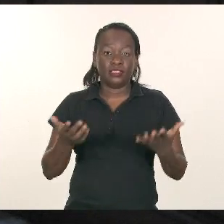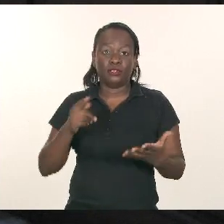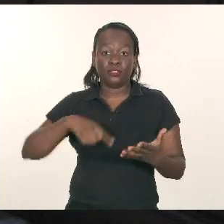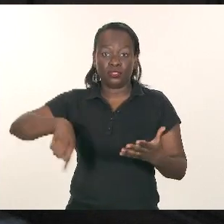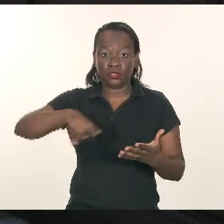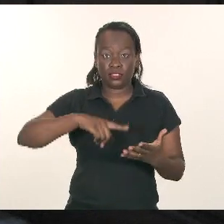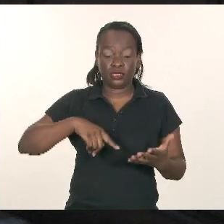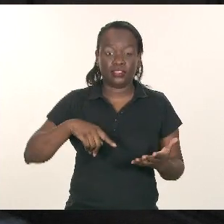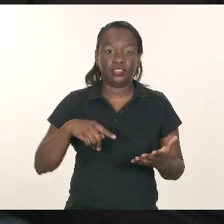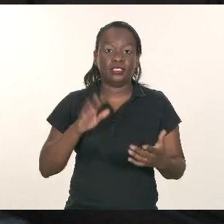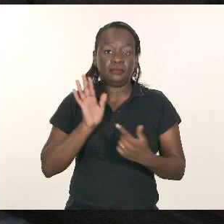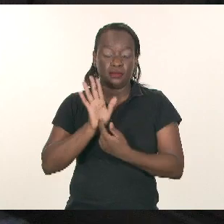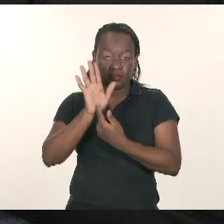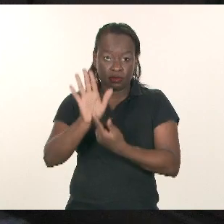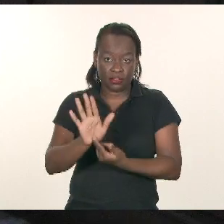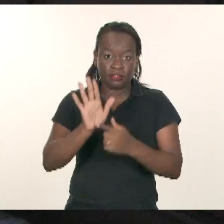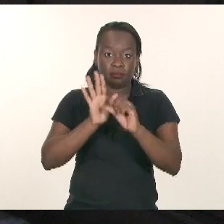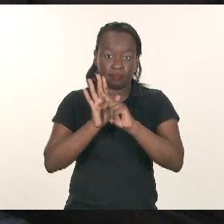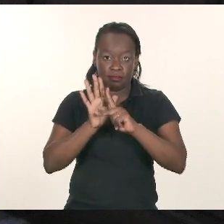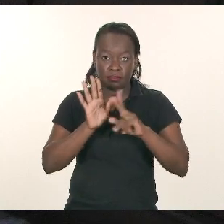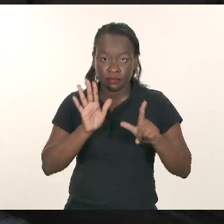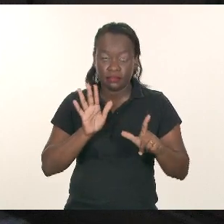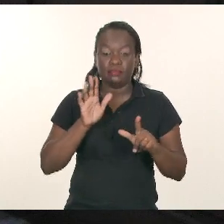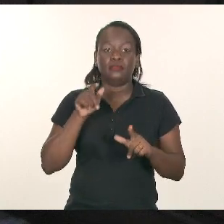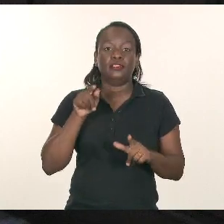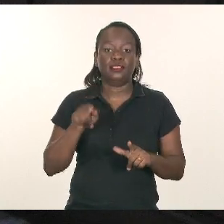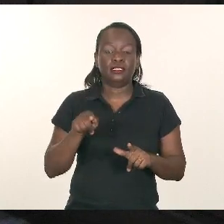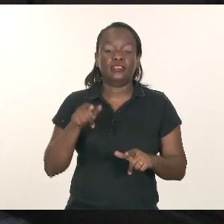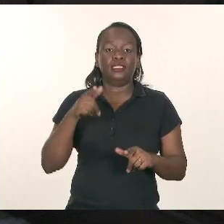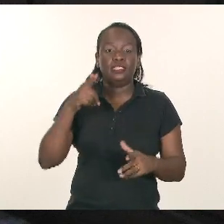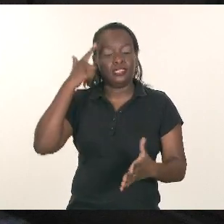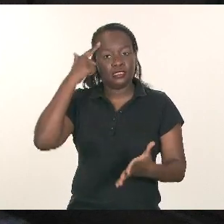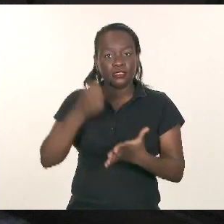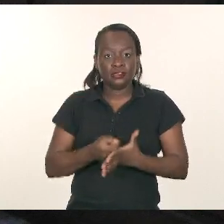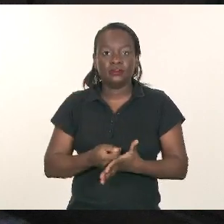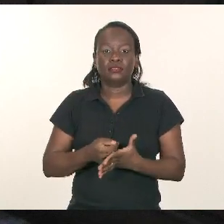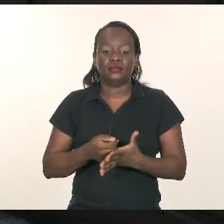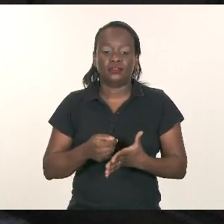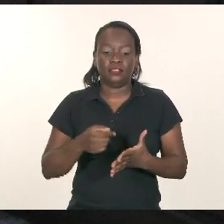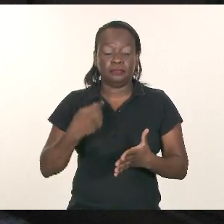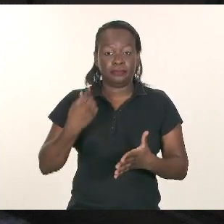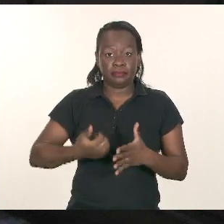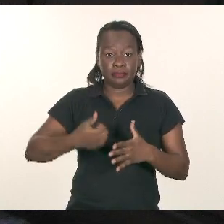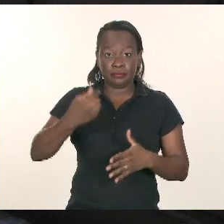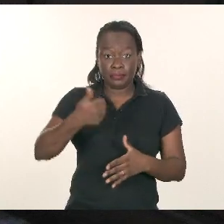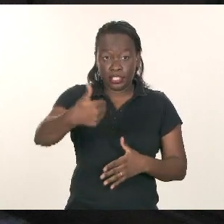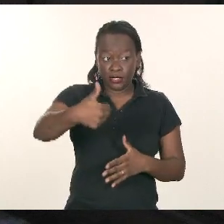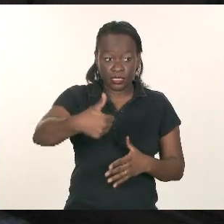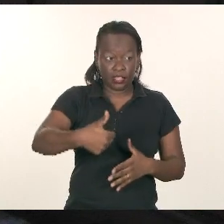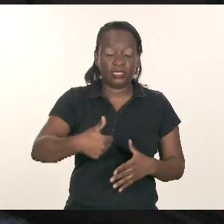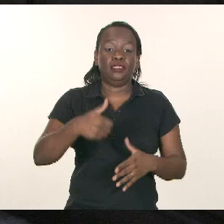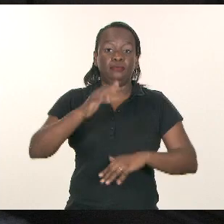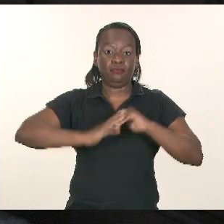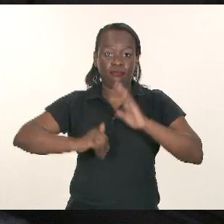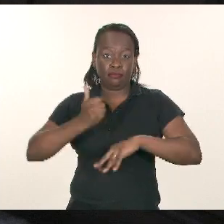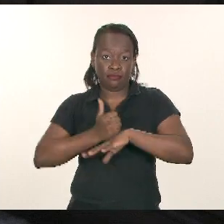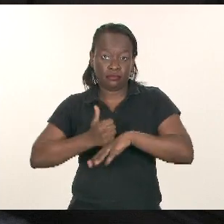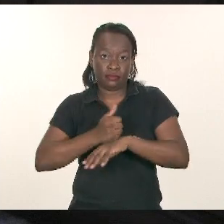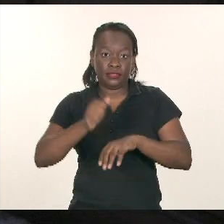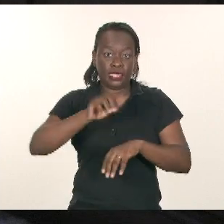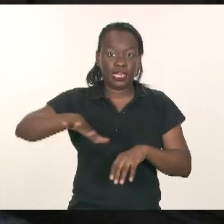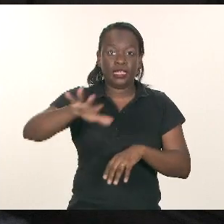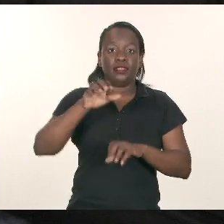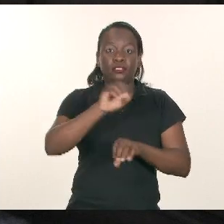nós apresentamos esse projeto de lei, determinando a prioridade aos profissionais da